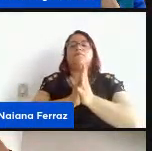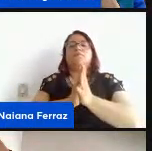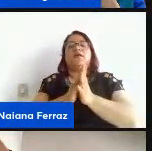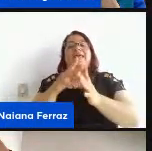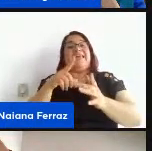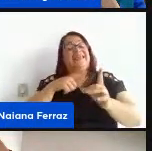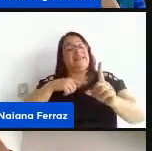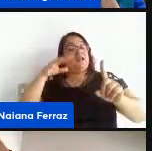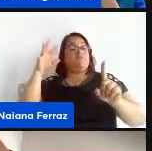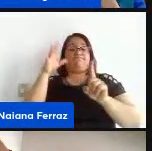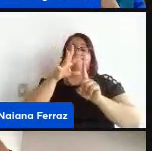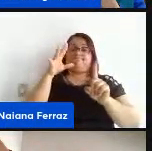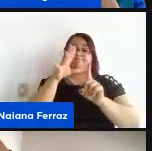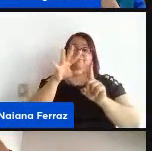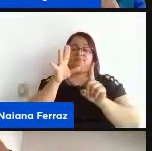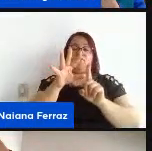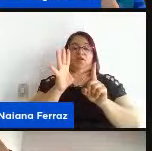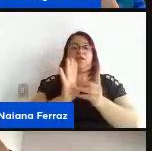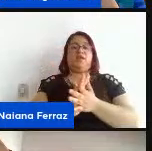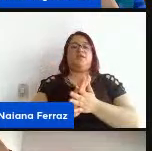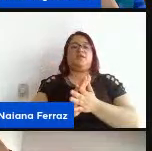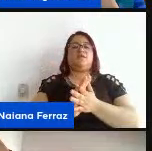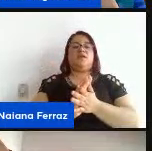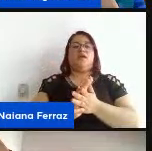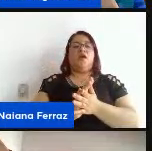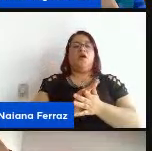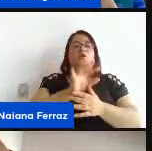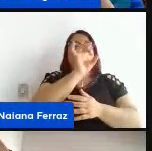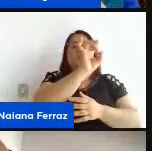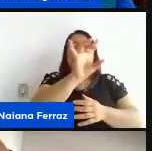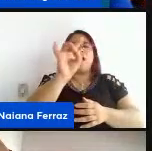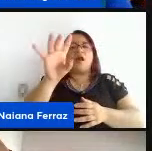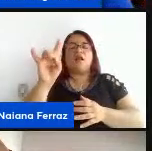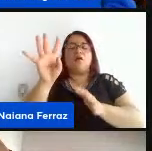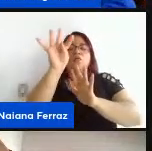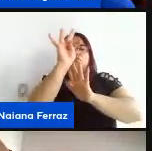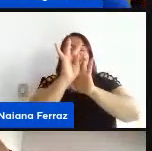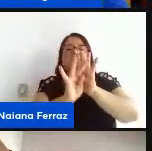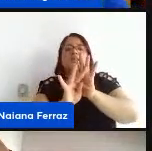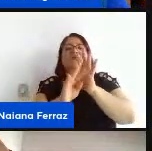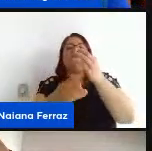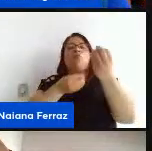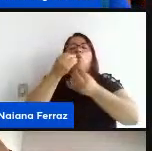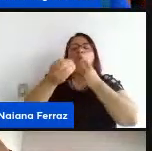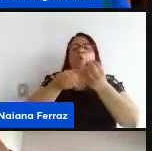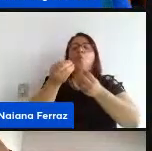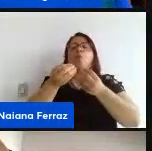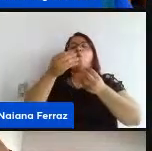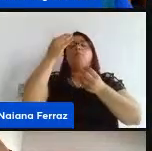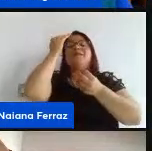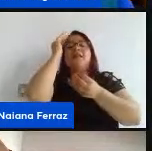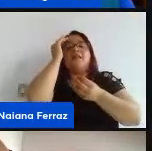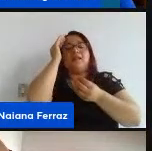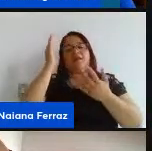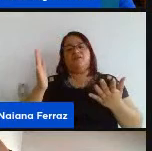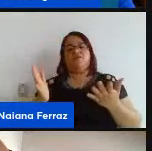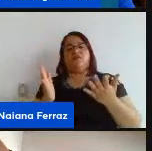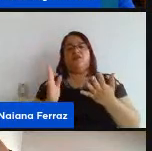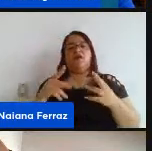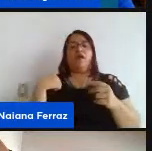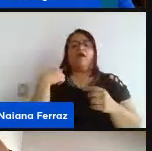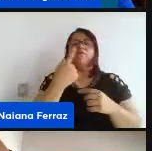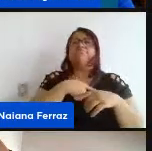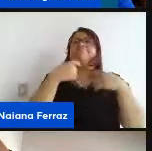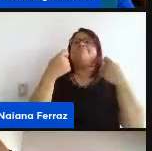no estilo pessoal ou na maneira como os textos são recebidos e compreendidos, a gente pode pressupor ali um